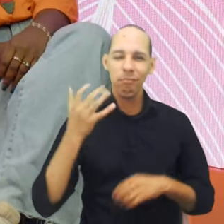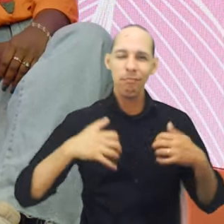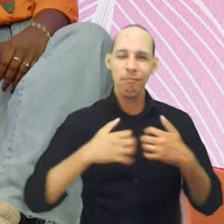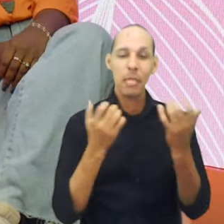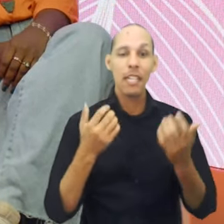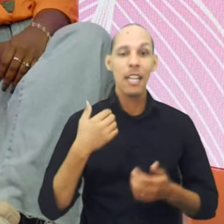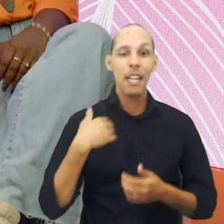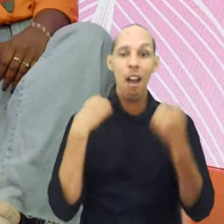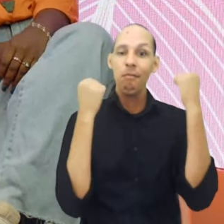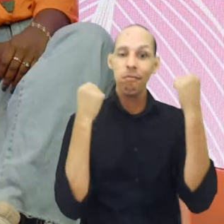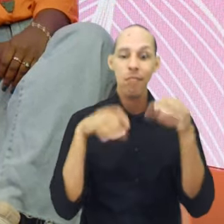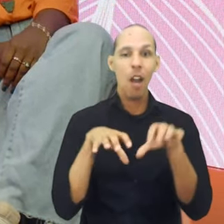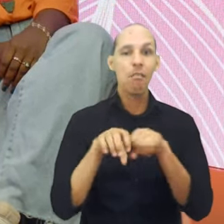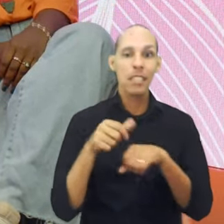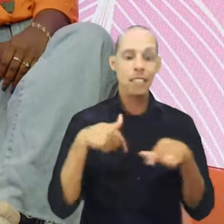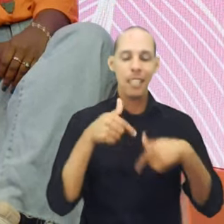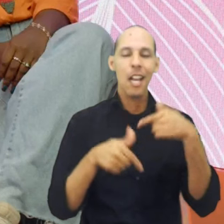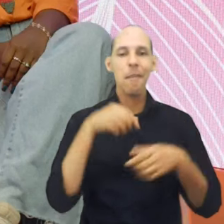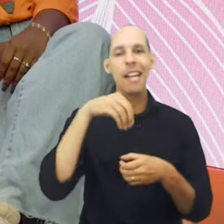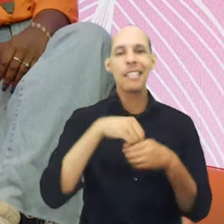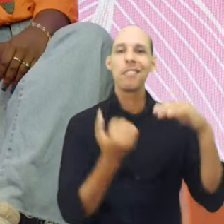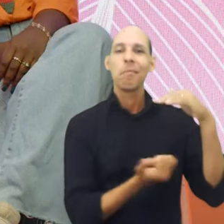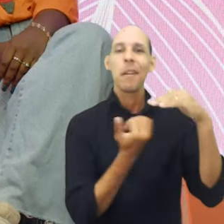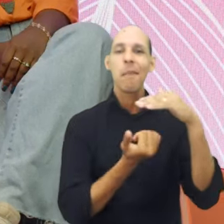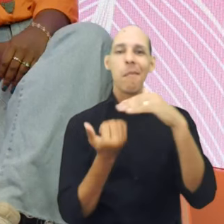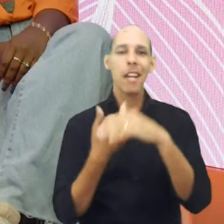em educação física e trabalhava nas empresas.